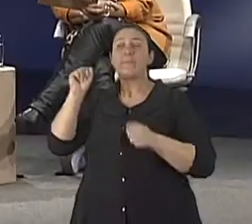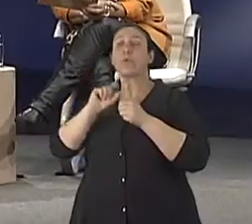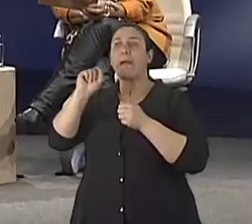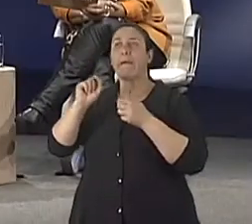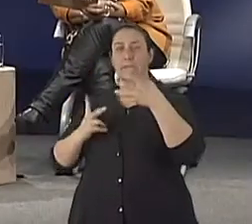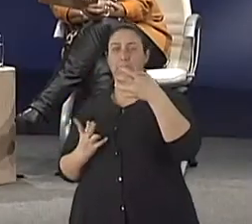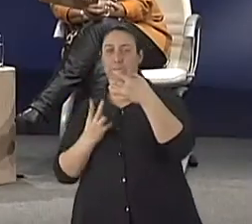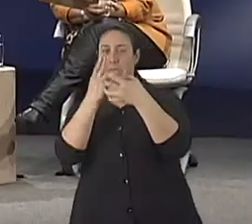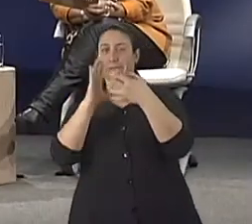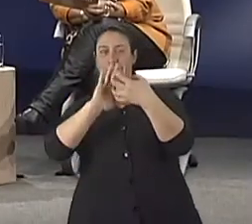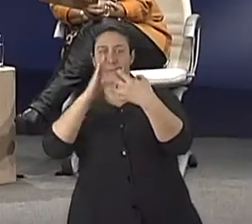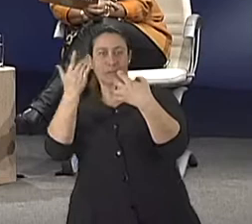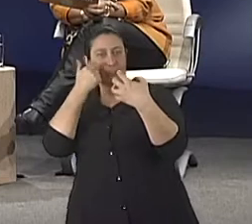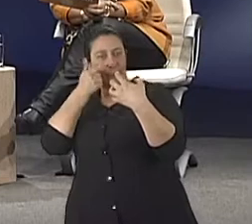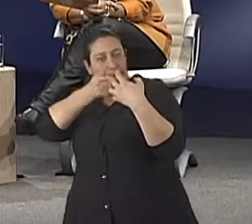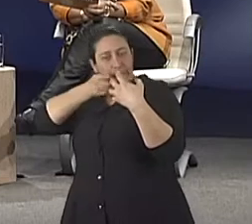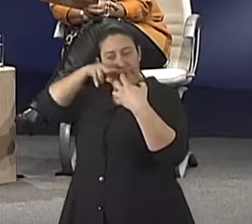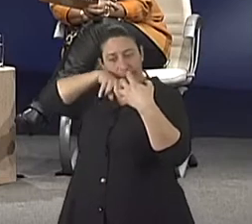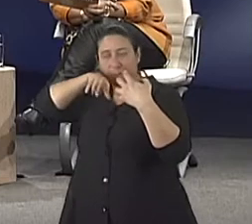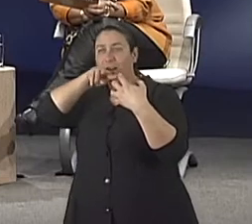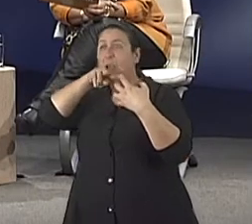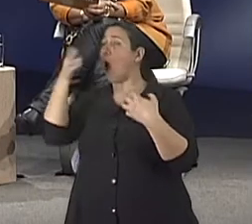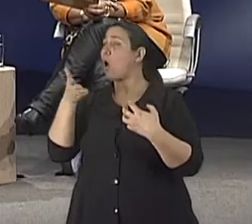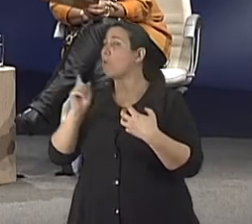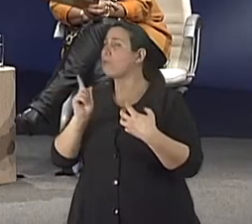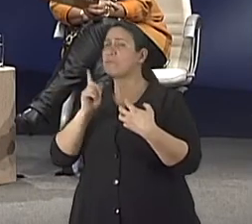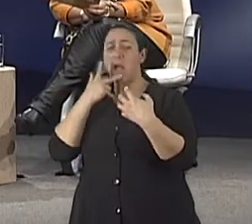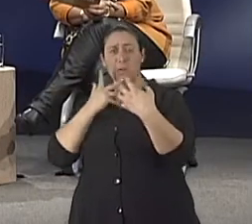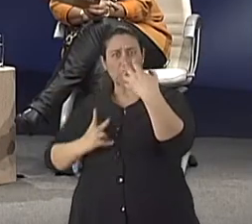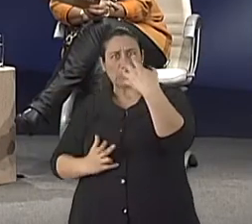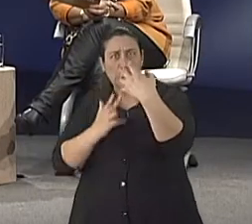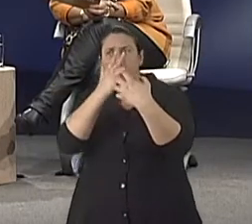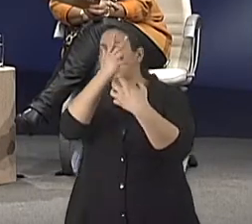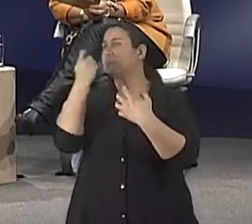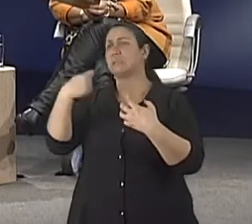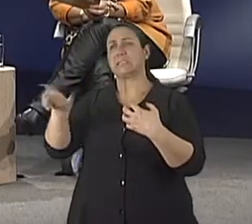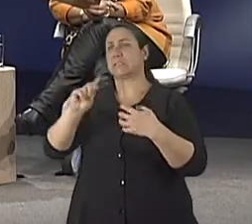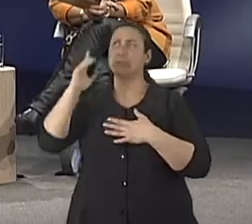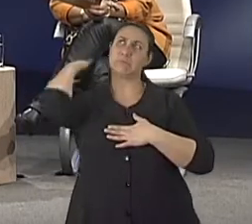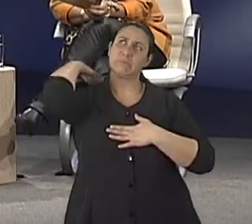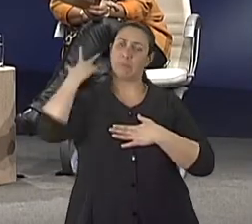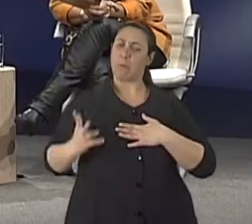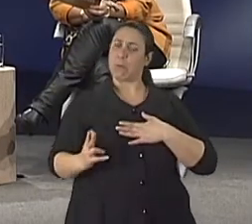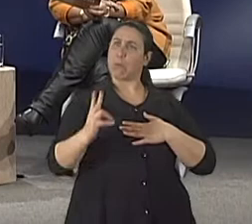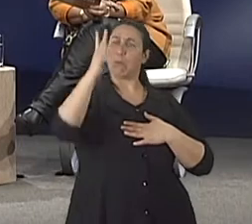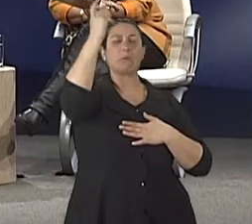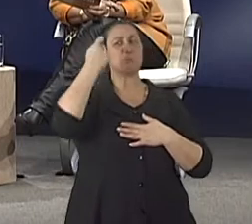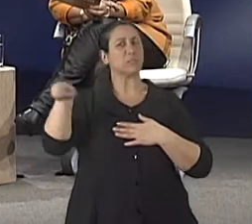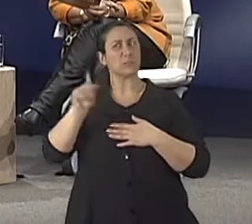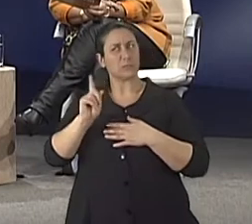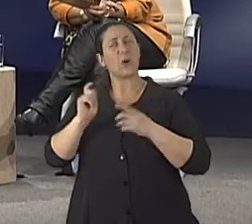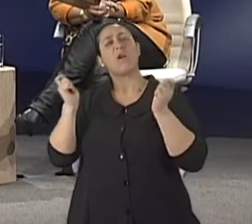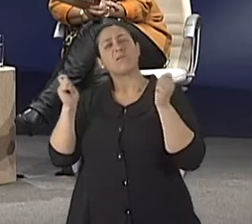para atingir sua anatomia sé com o passar dos anos foram se estudando e foi foi se vendo que não precisa ter sempre cortado para poder fazer tem